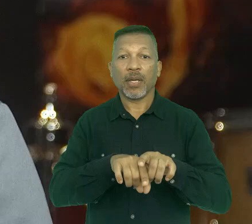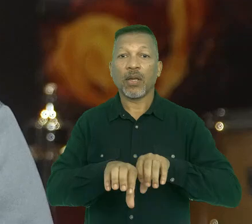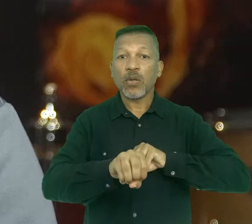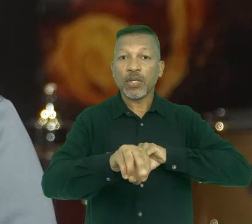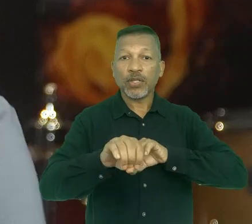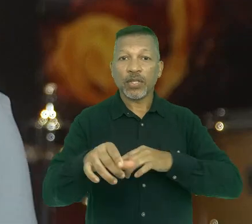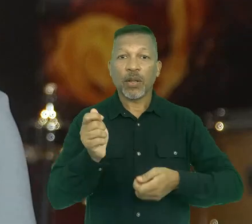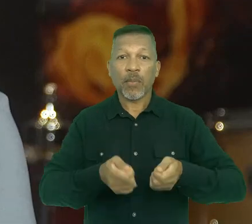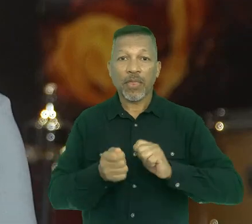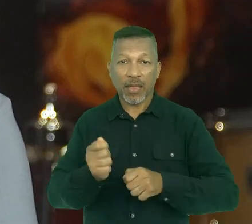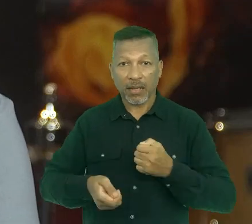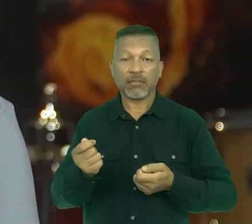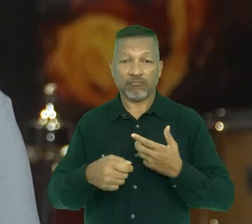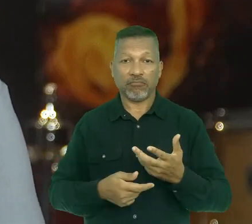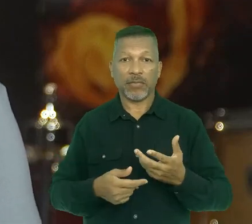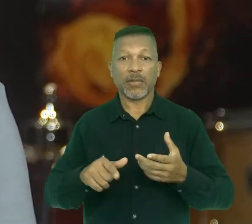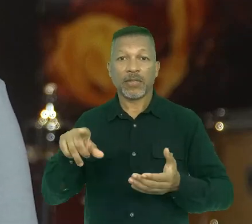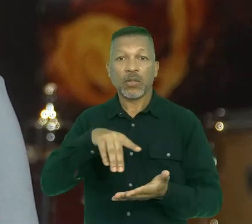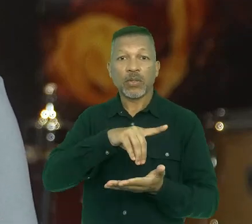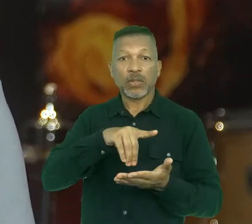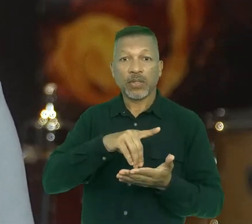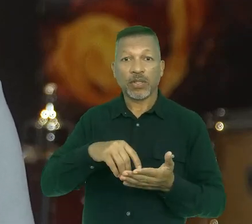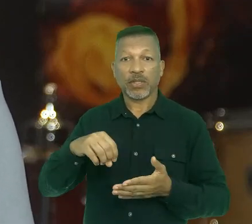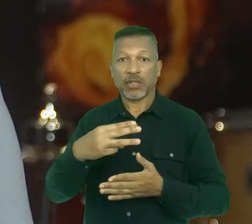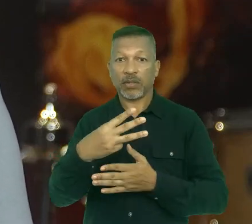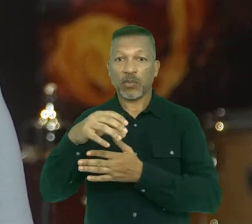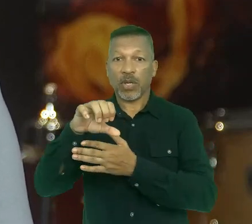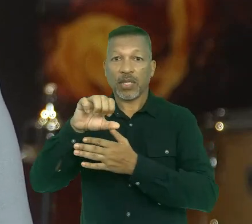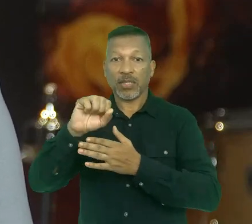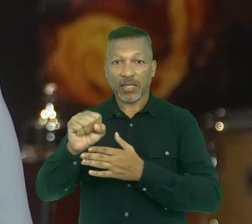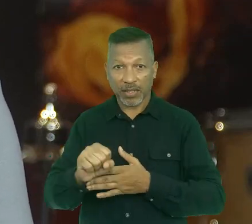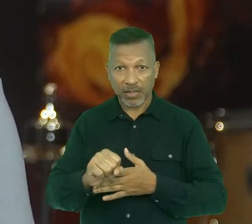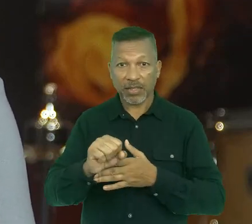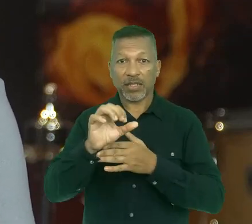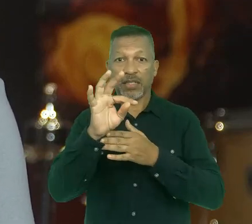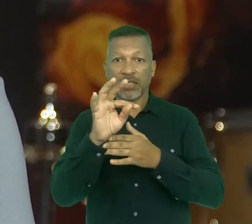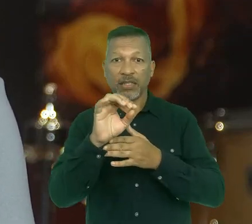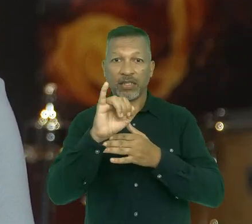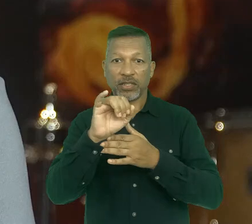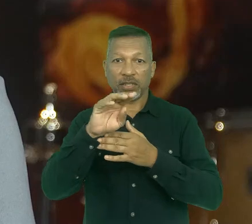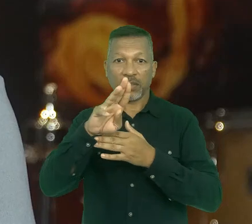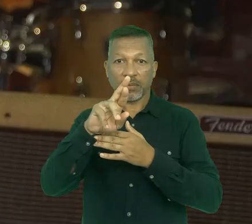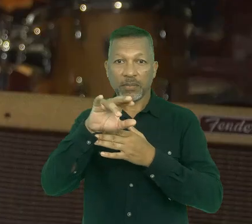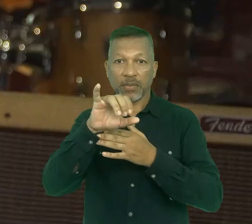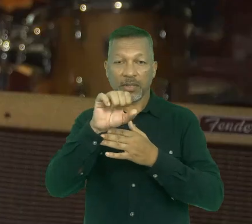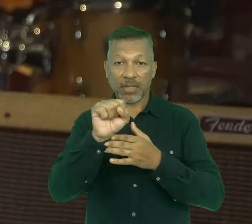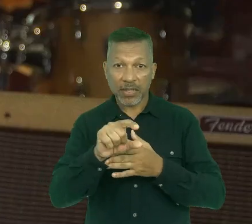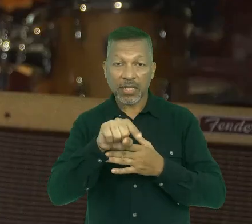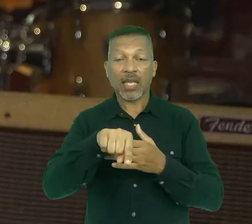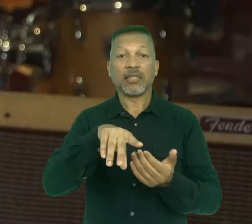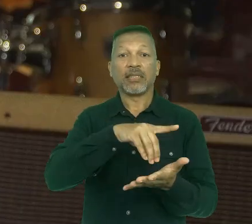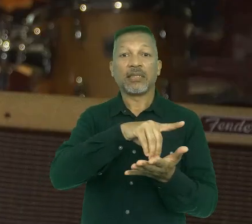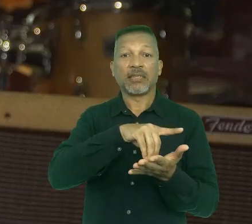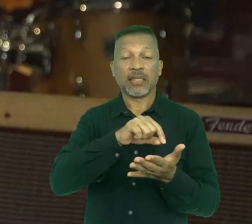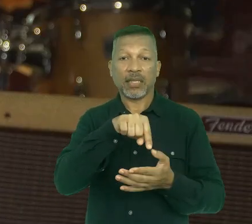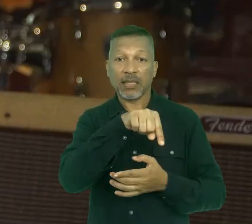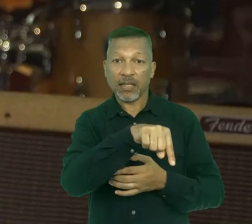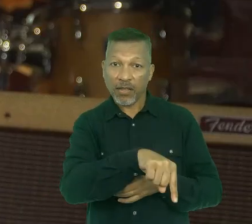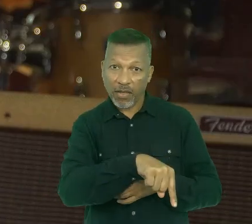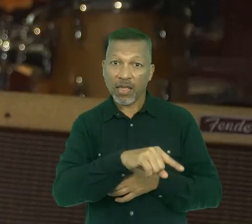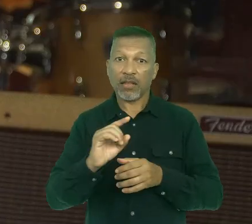A prefeitura produziu um CD aqui no 38º aniversário chamado Timbres. Esse disco